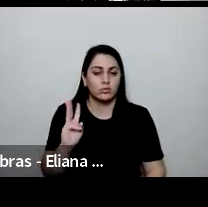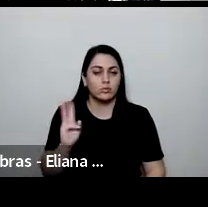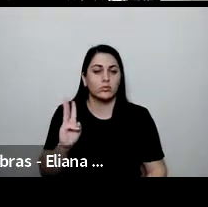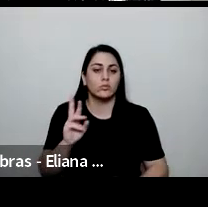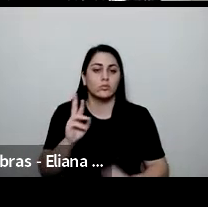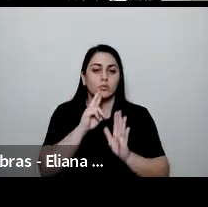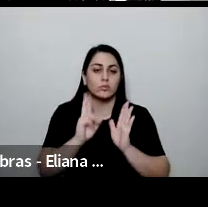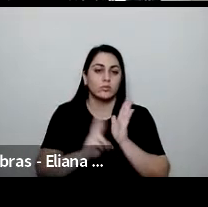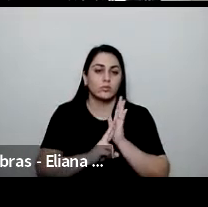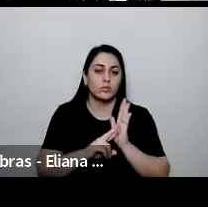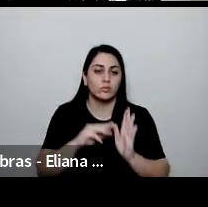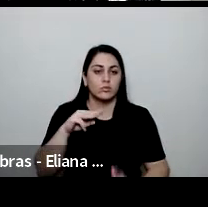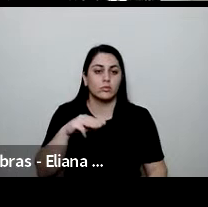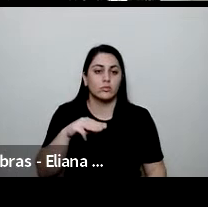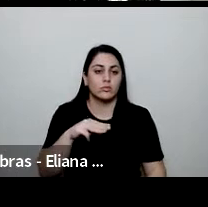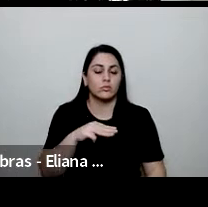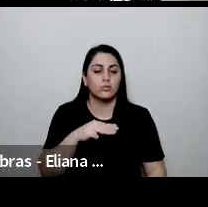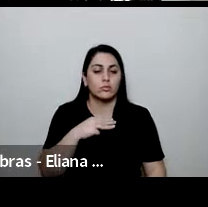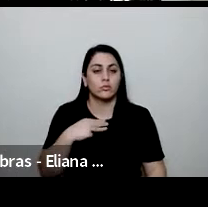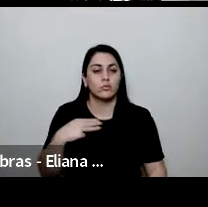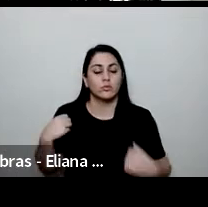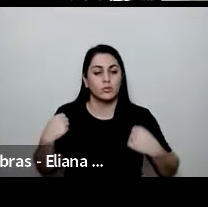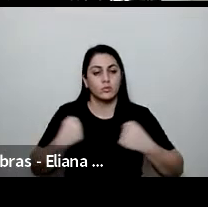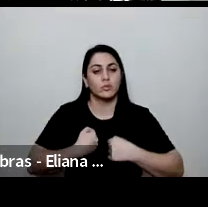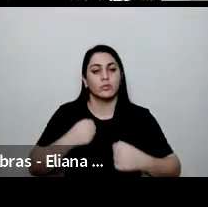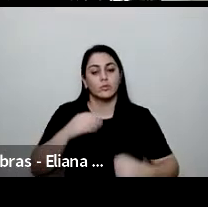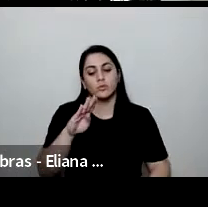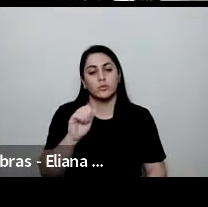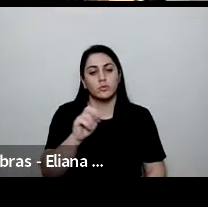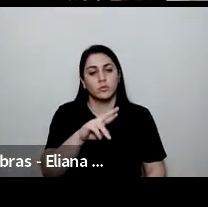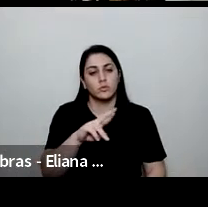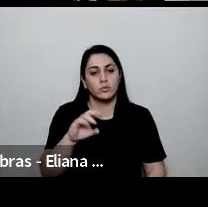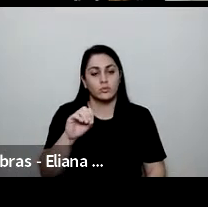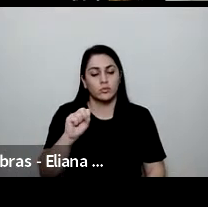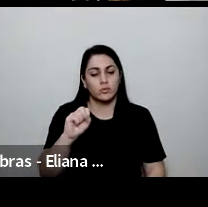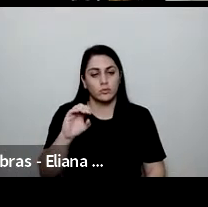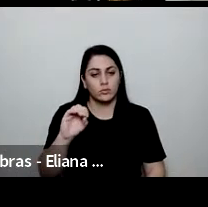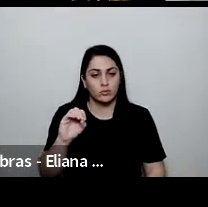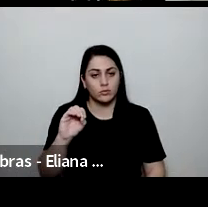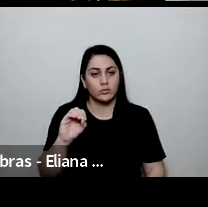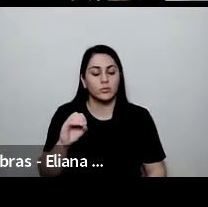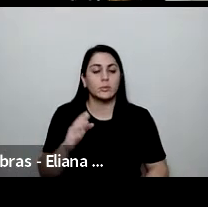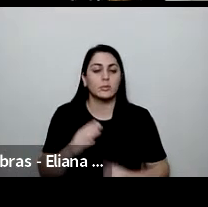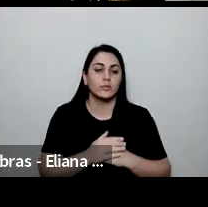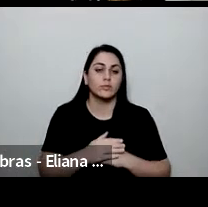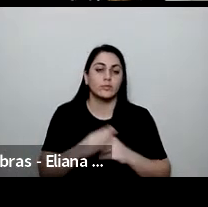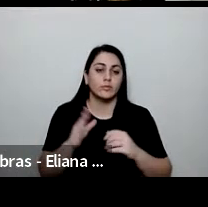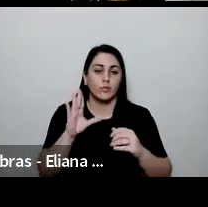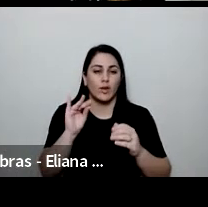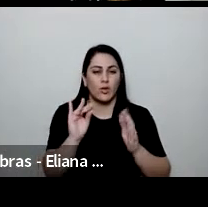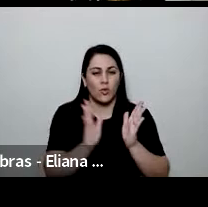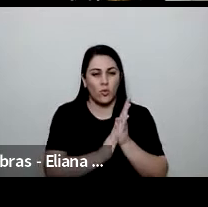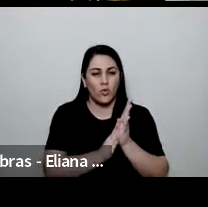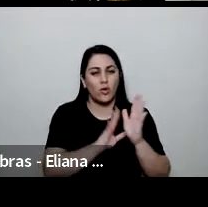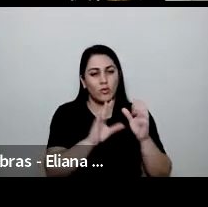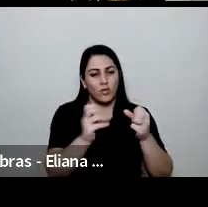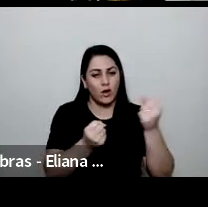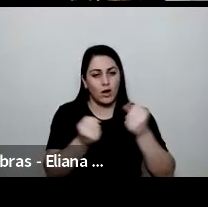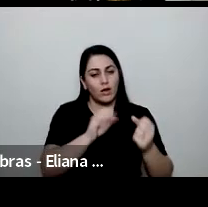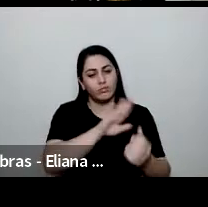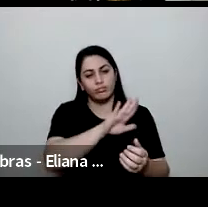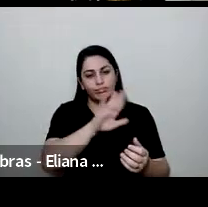Ministro Luís Roberto G1 não é Vinícius registro que os adesivos considerados regulares e irregulares